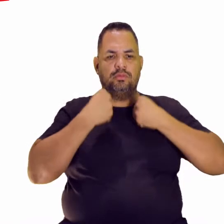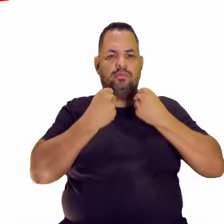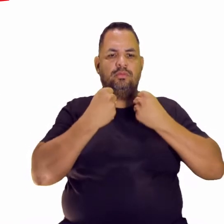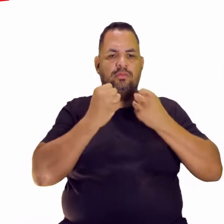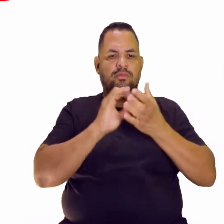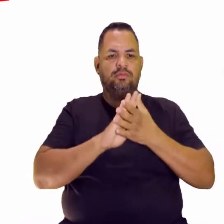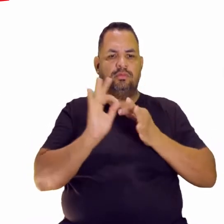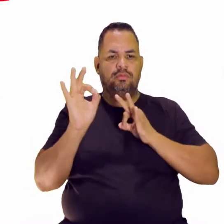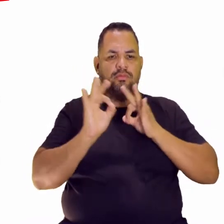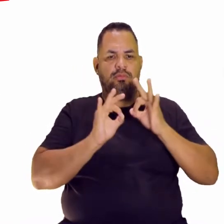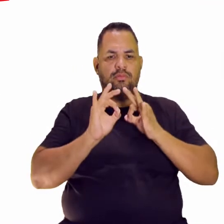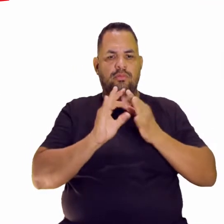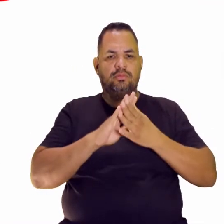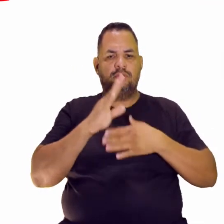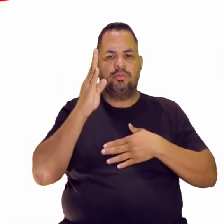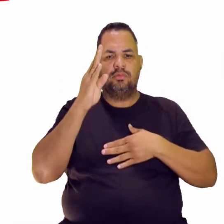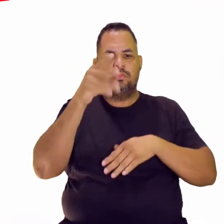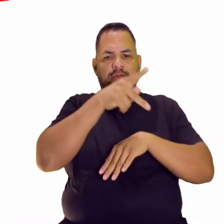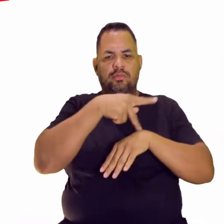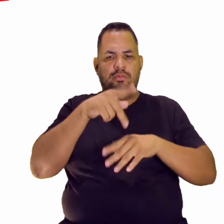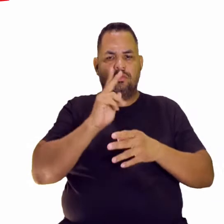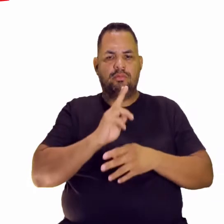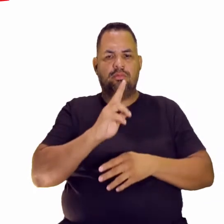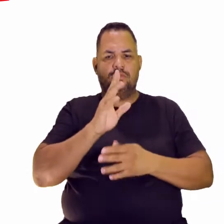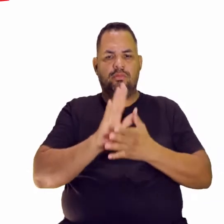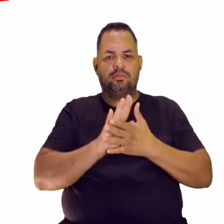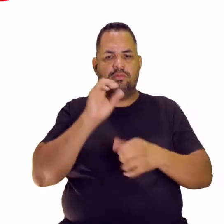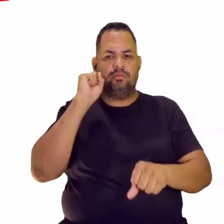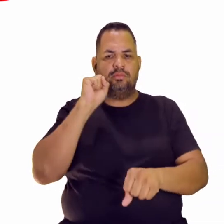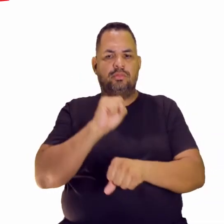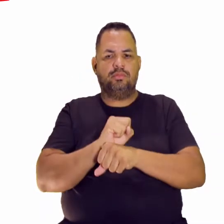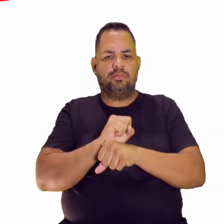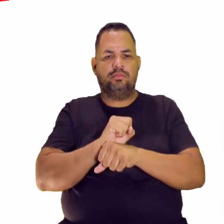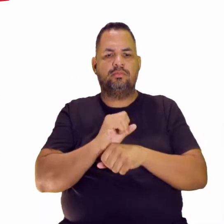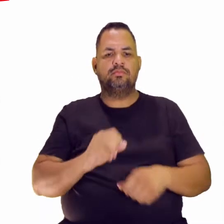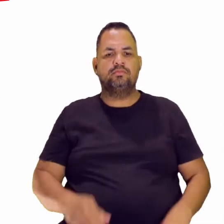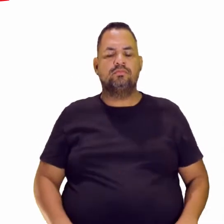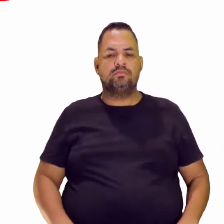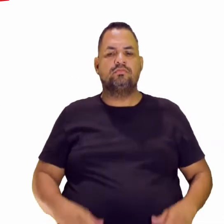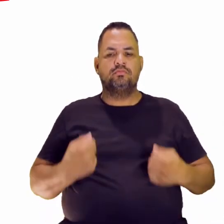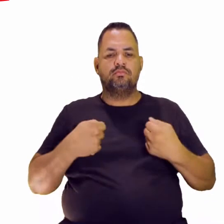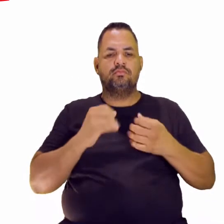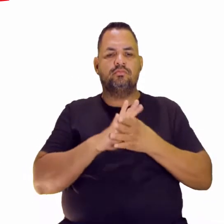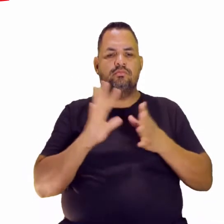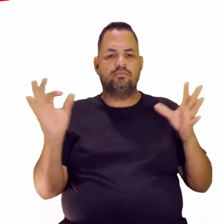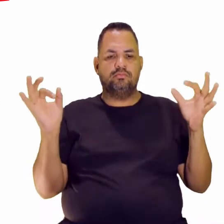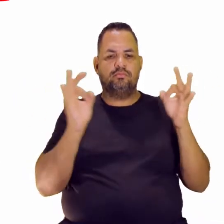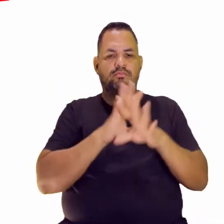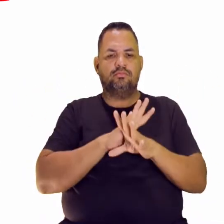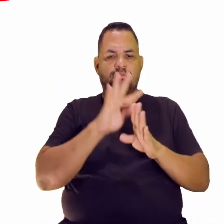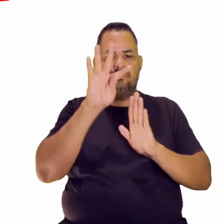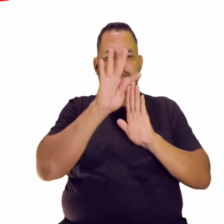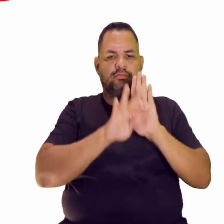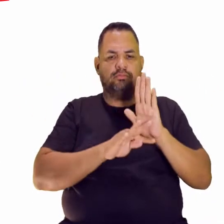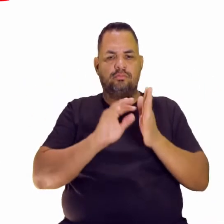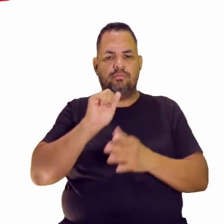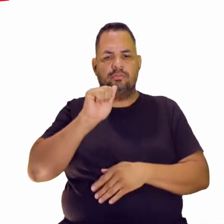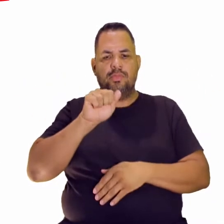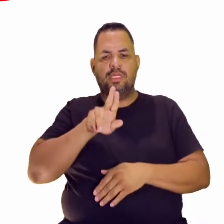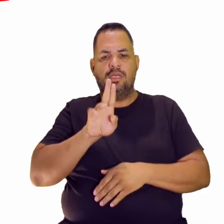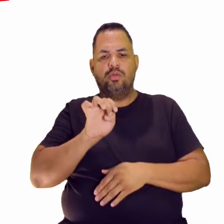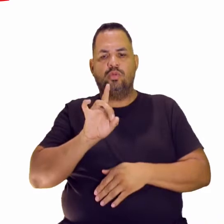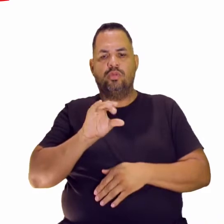uma síntese nacional dos processos estáticos, poderemos concluir que o